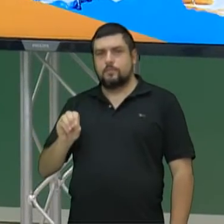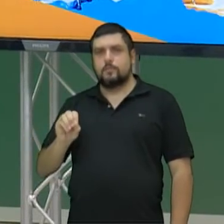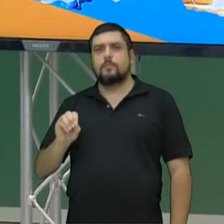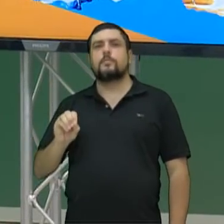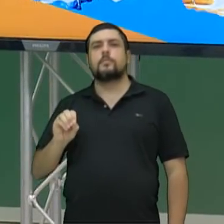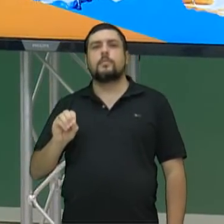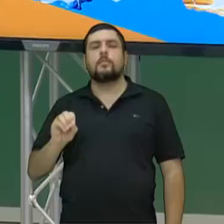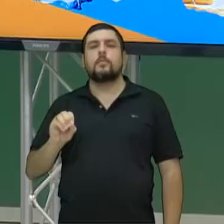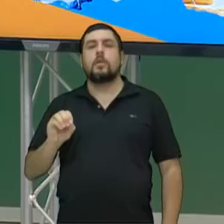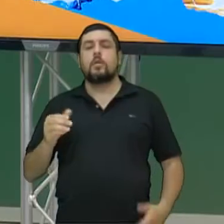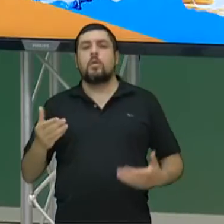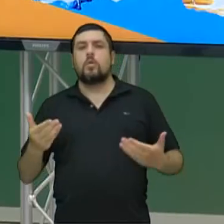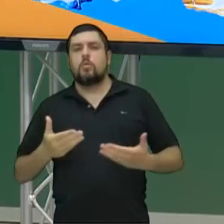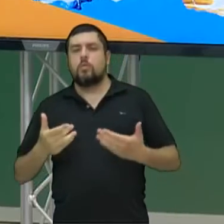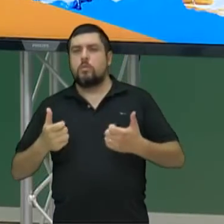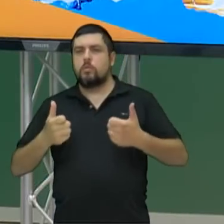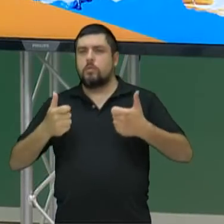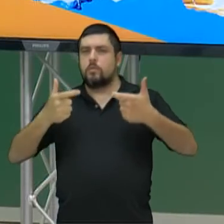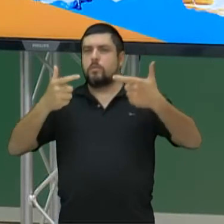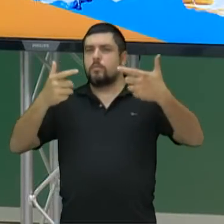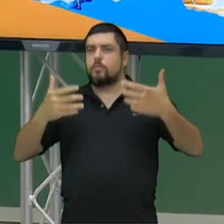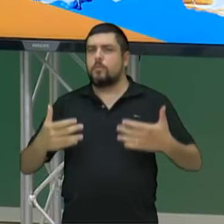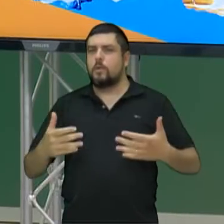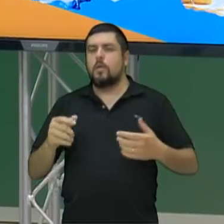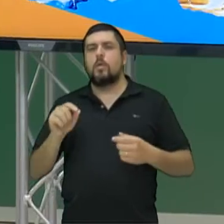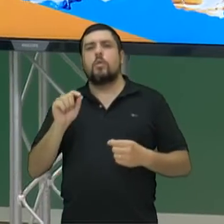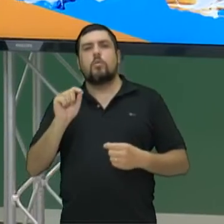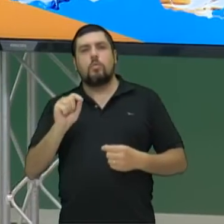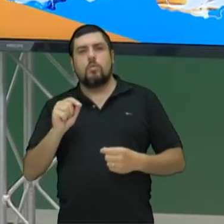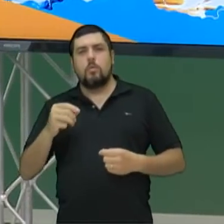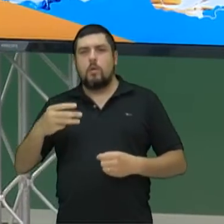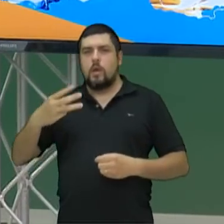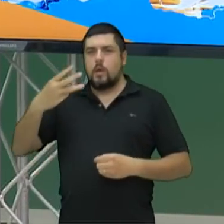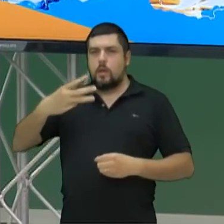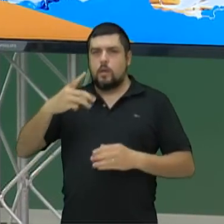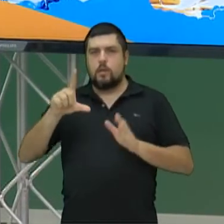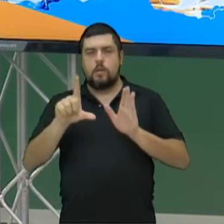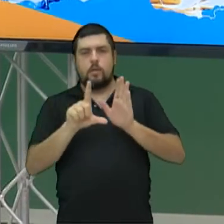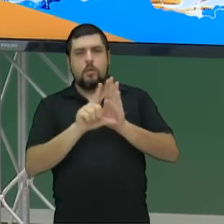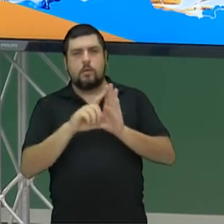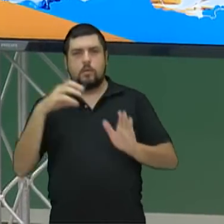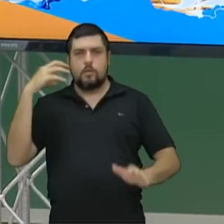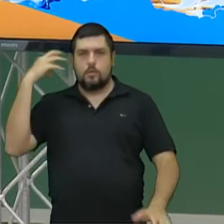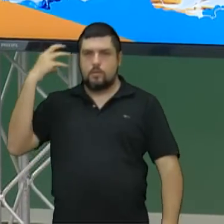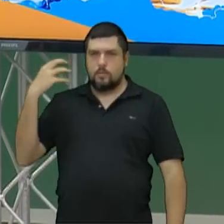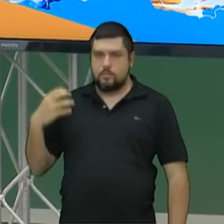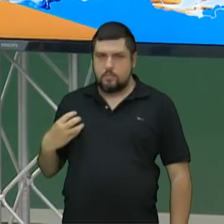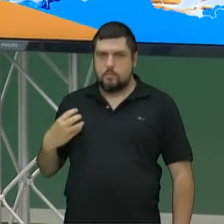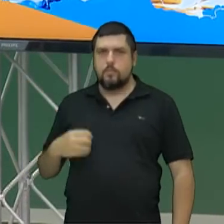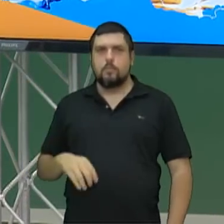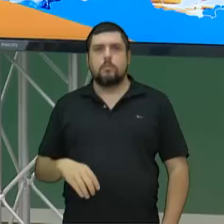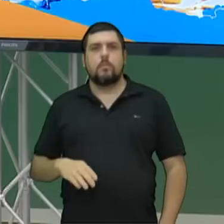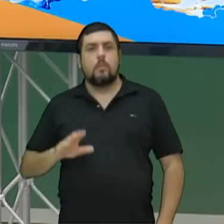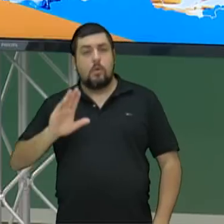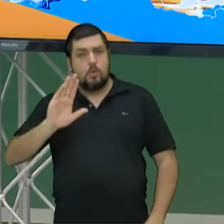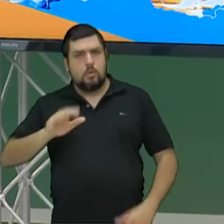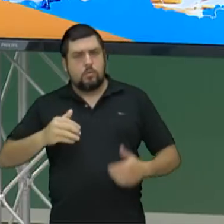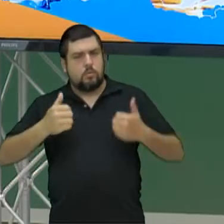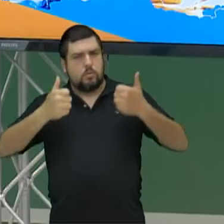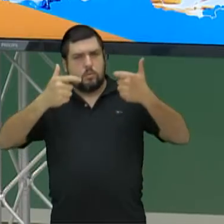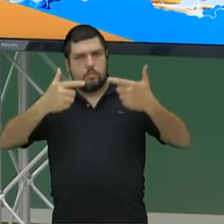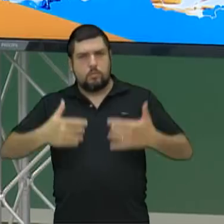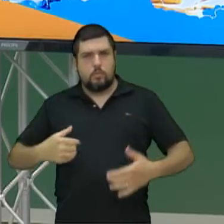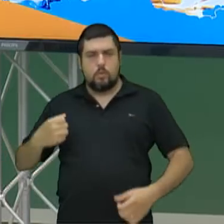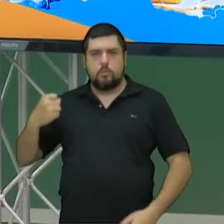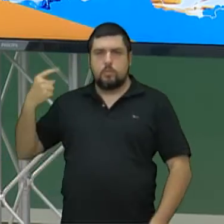nós vamos falar sobre ela mesma, a terceira lei de Newton. Finalmente, né? Porque a gente falou da primeira, da segunda e hoje nós vamos falar sobre